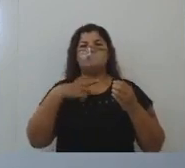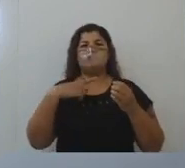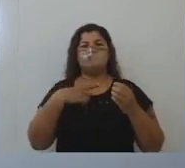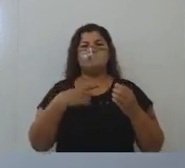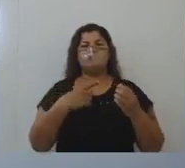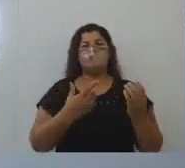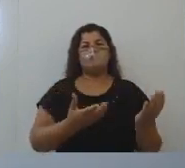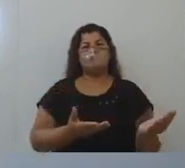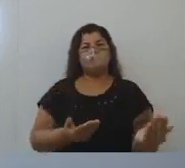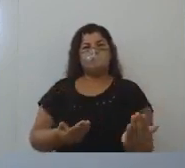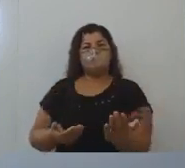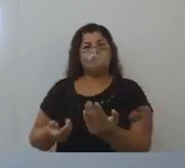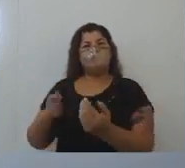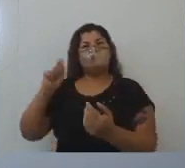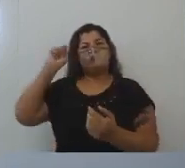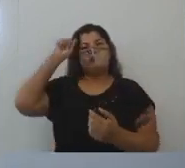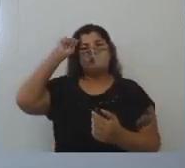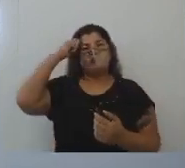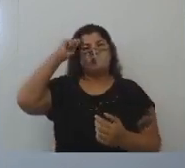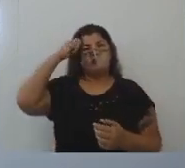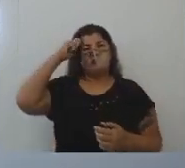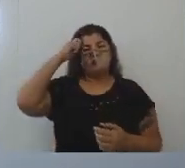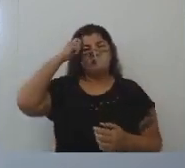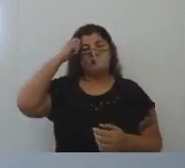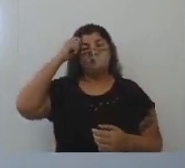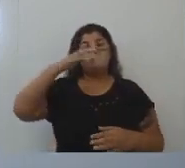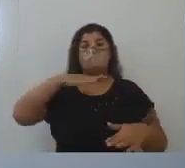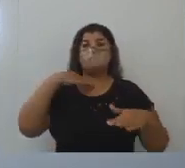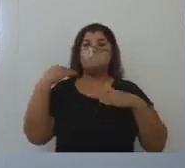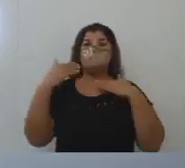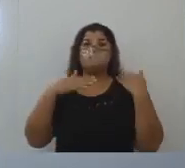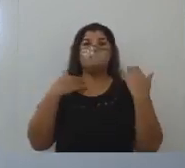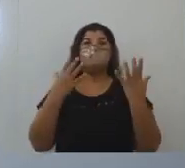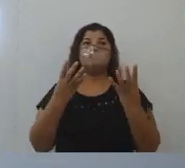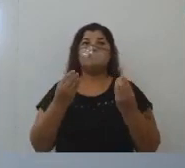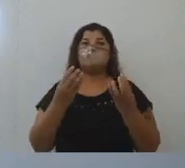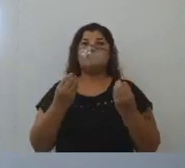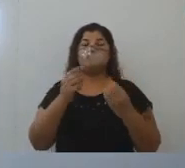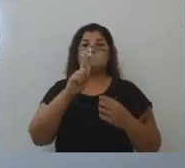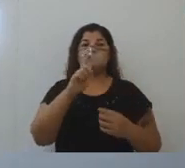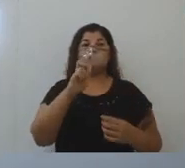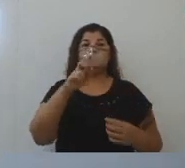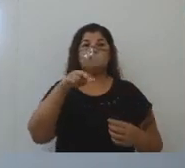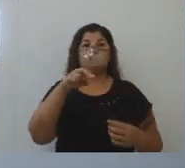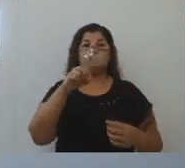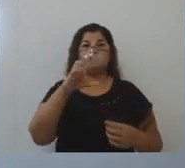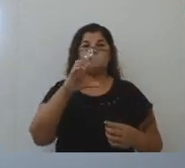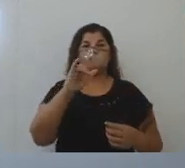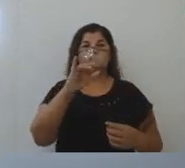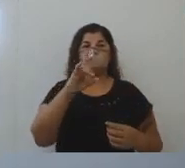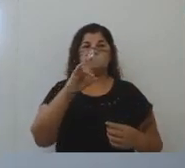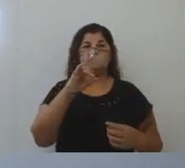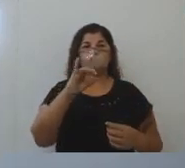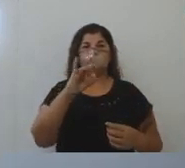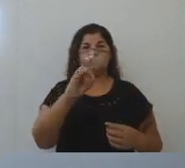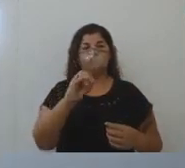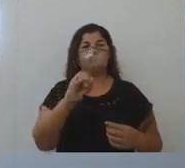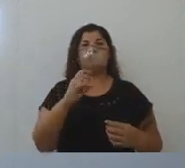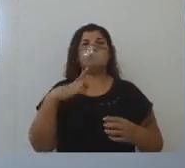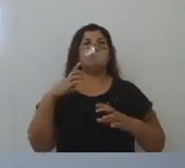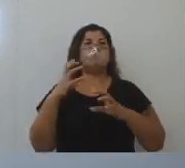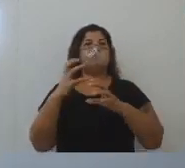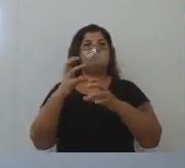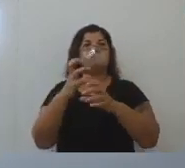juventude negra. A juventude negra tem morrido. E são dados alarmantes. Como eu disse a vocês,